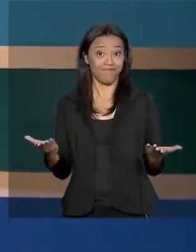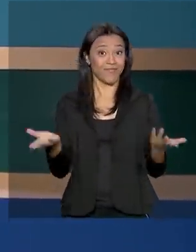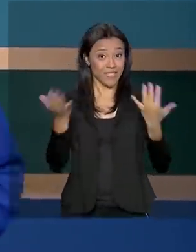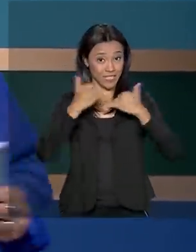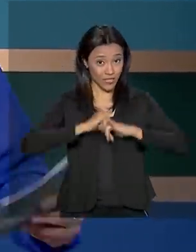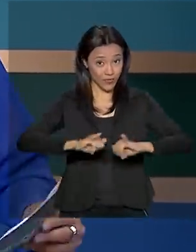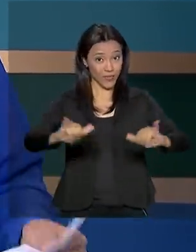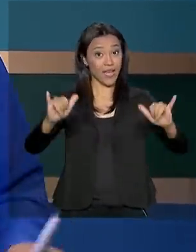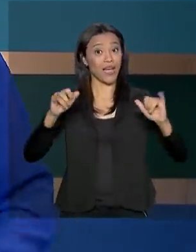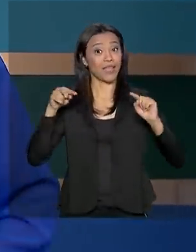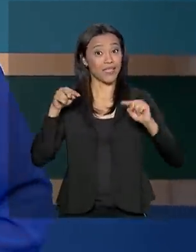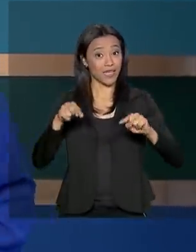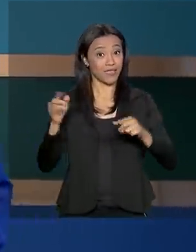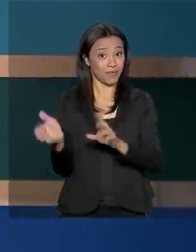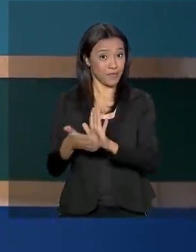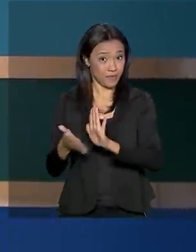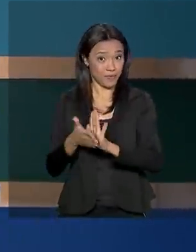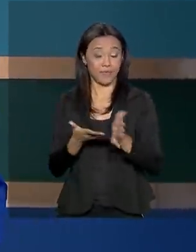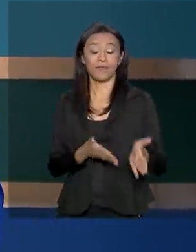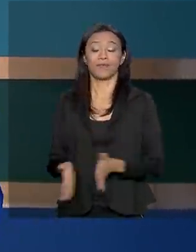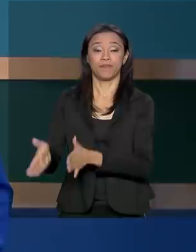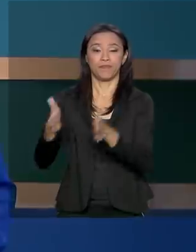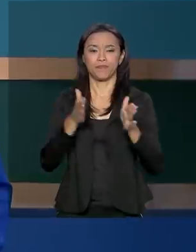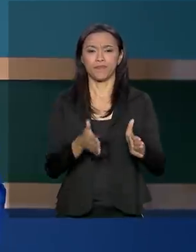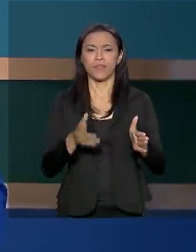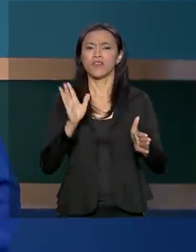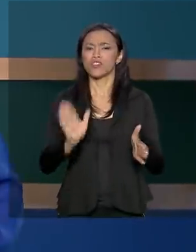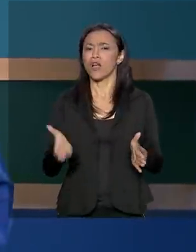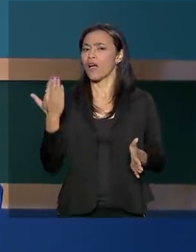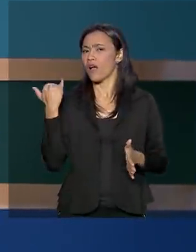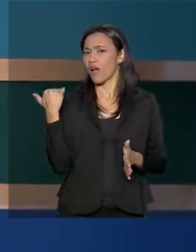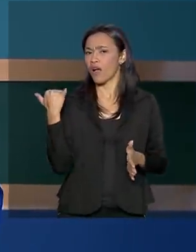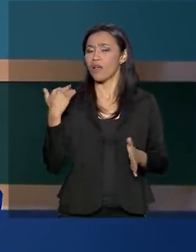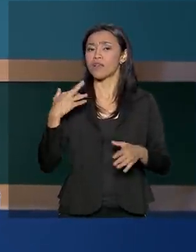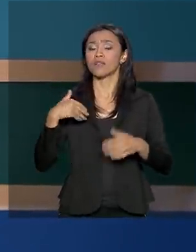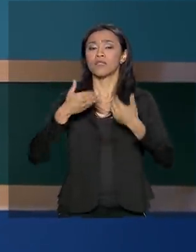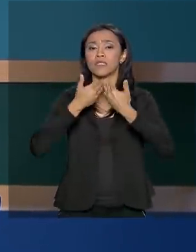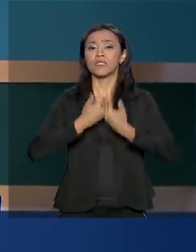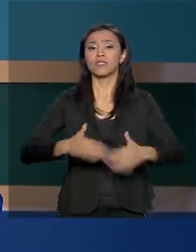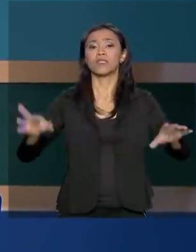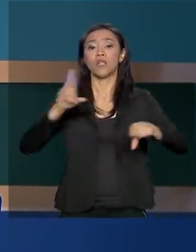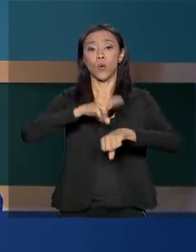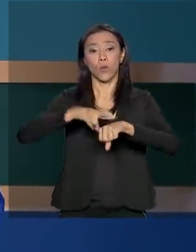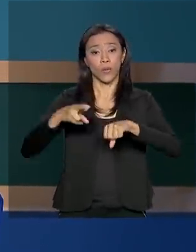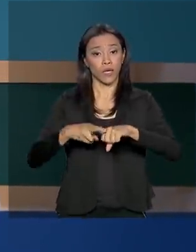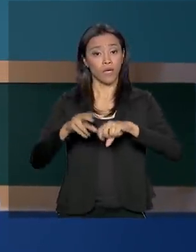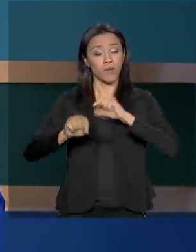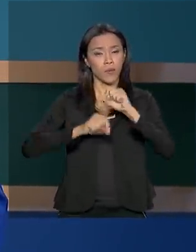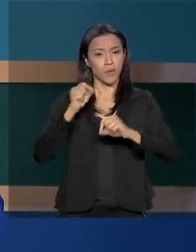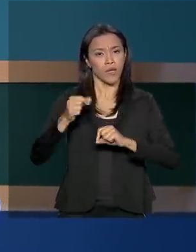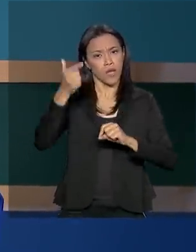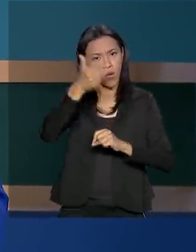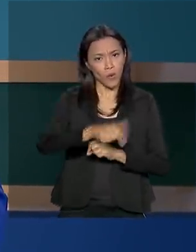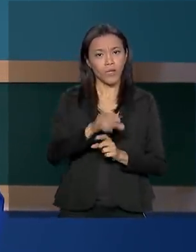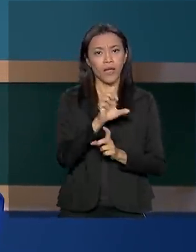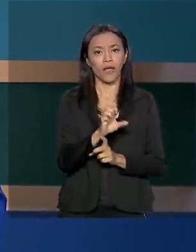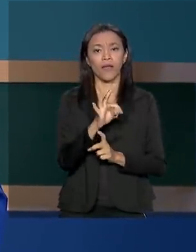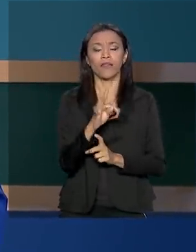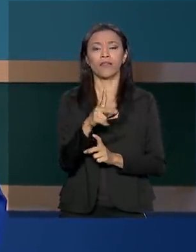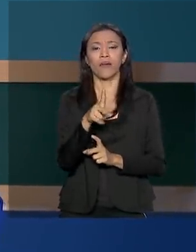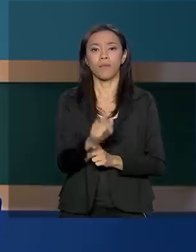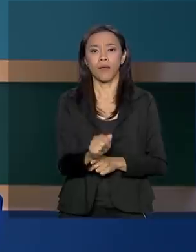então essa proposta foi inaugurada em roraima mais uma etapa da rede de esgoto sanitário